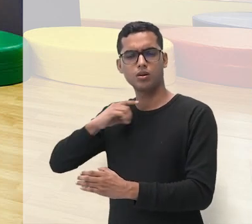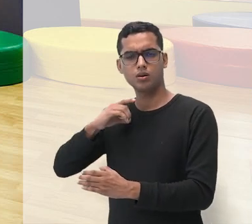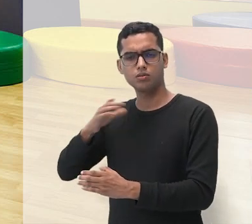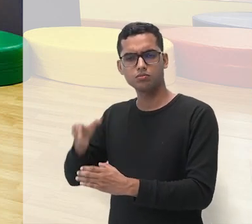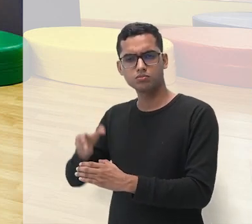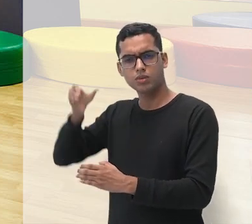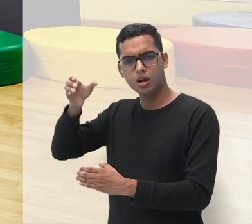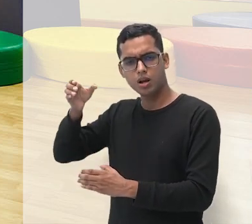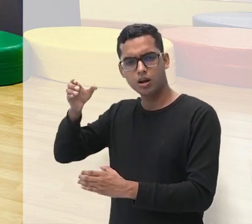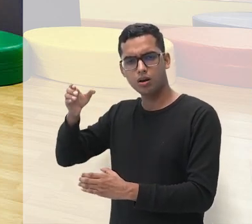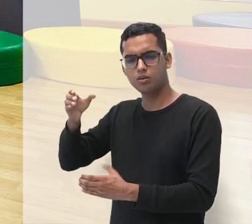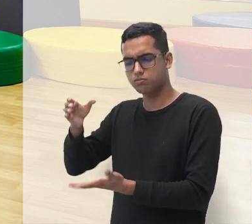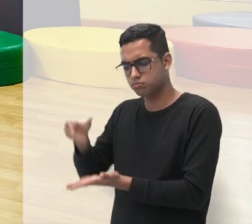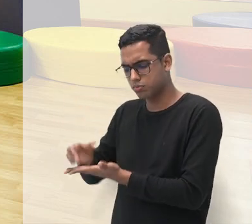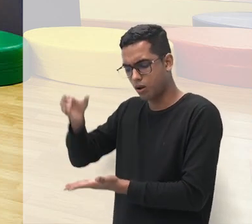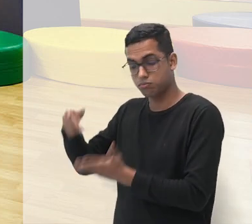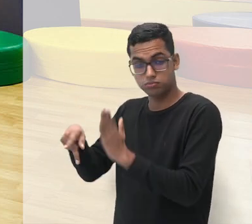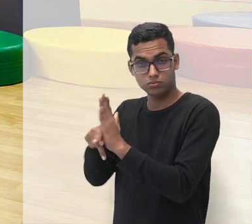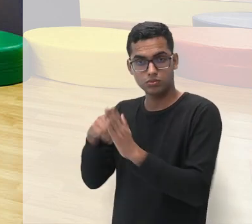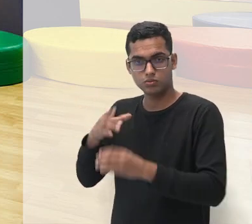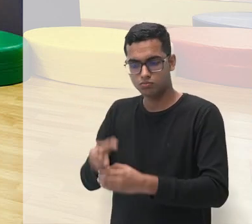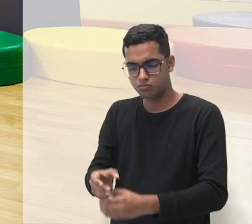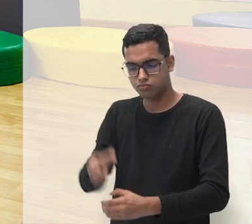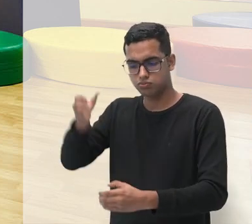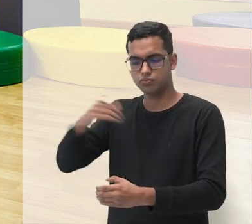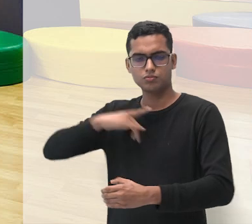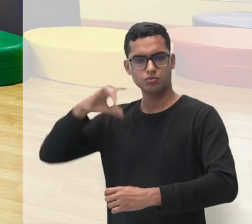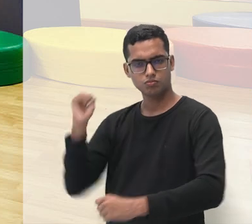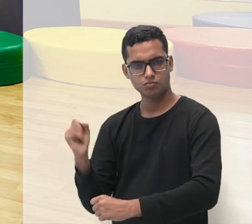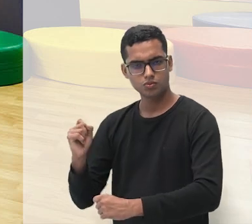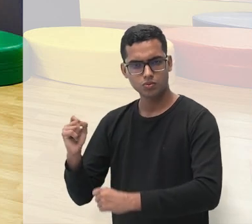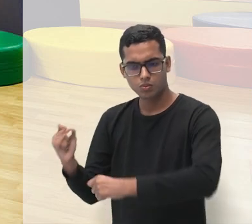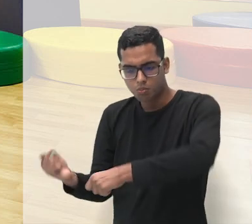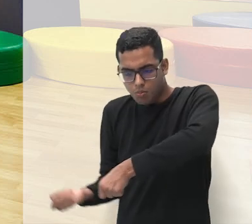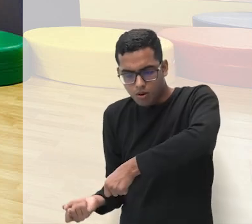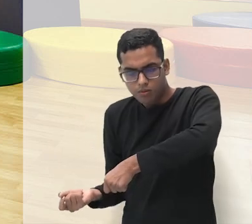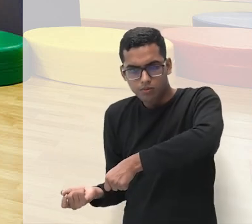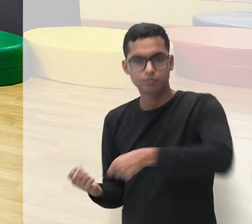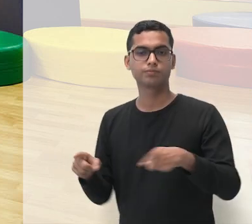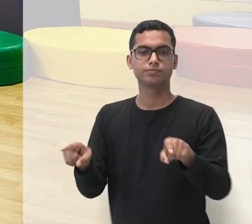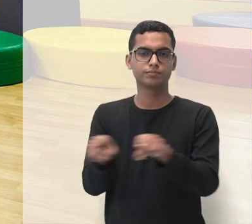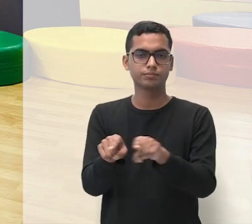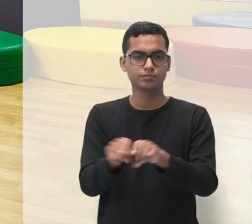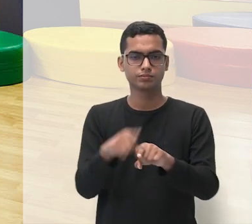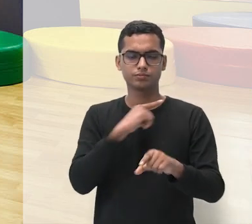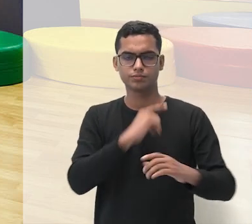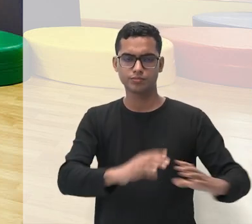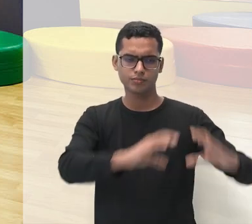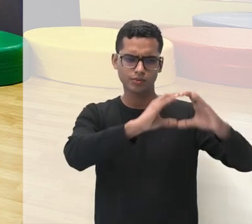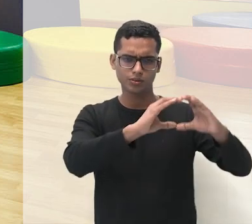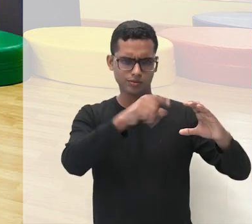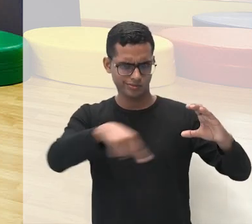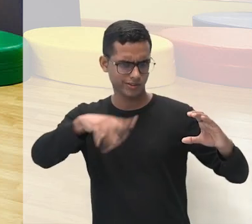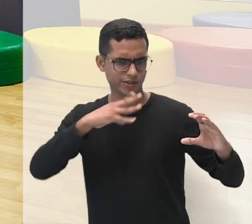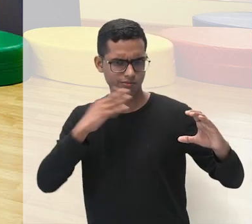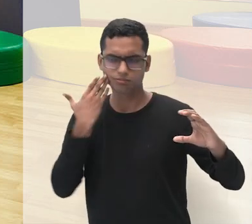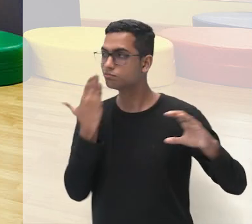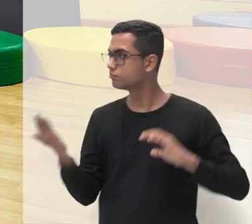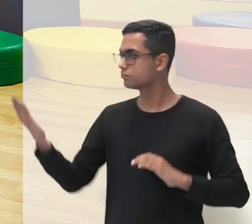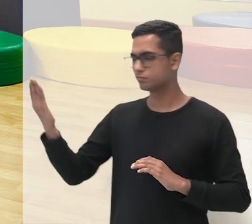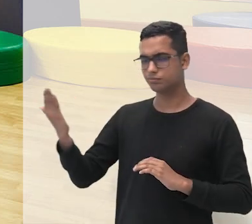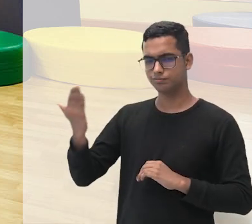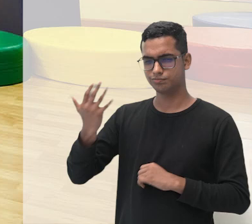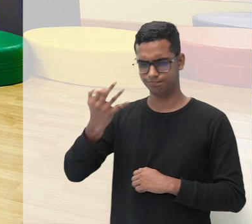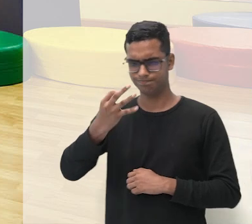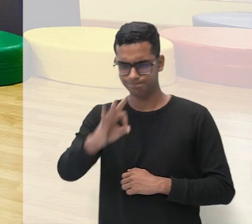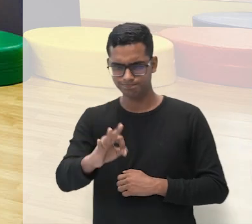uma garrafa PET. Que jogo é esse? Vocês conhecem? Tenho certeza que sim. Se